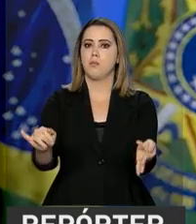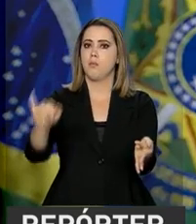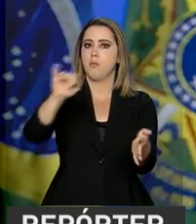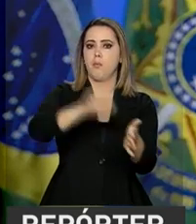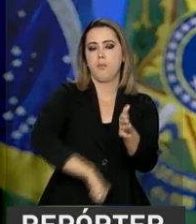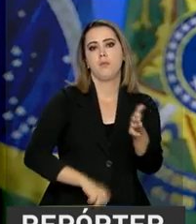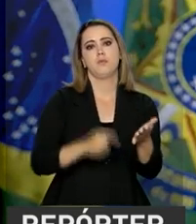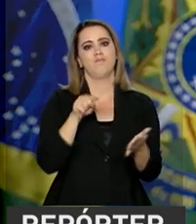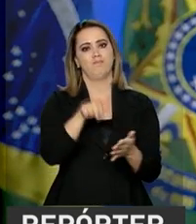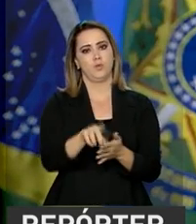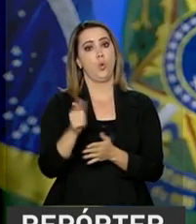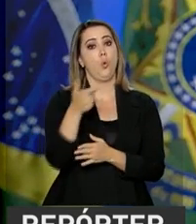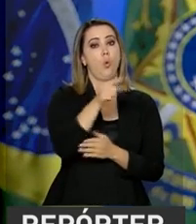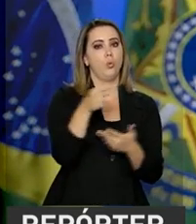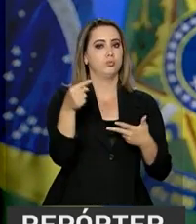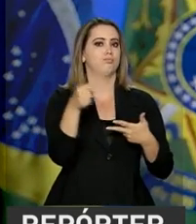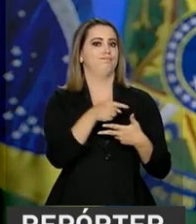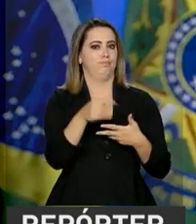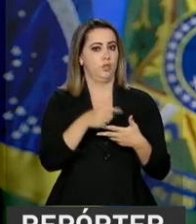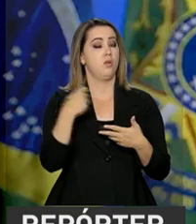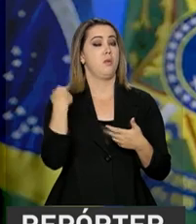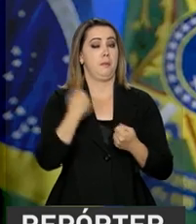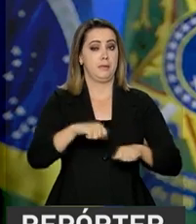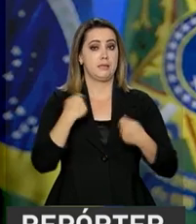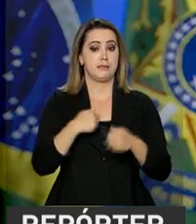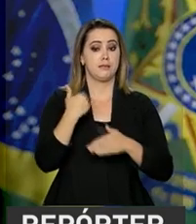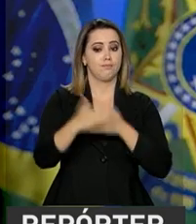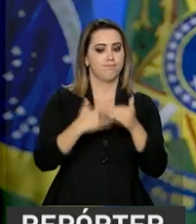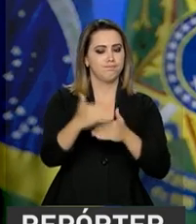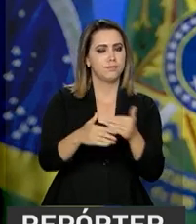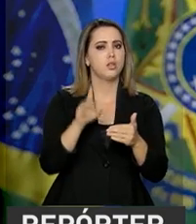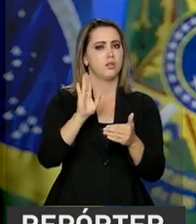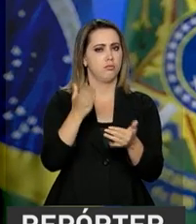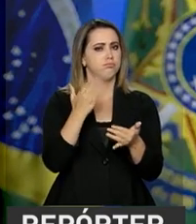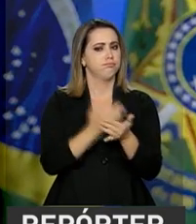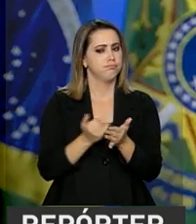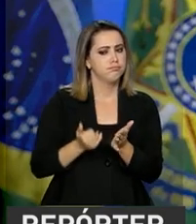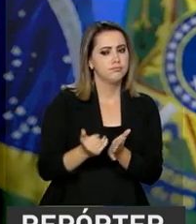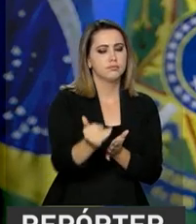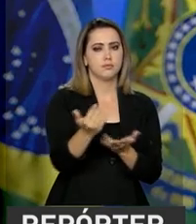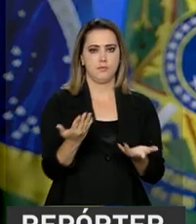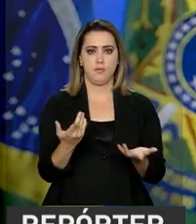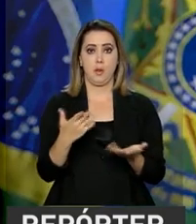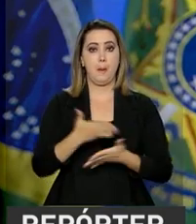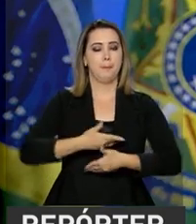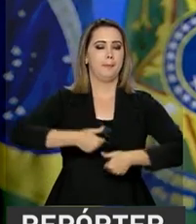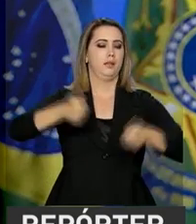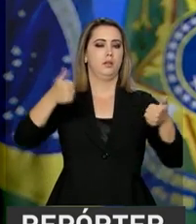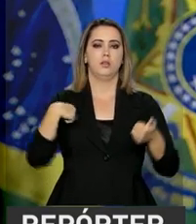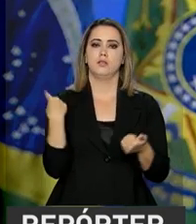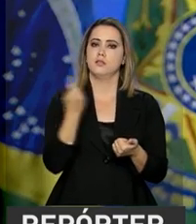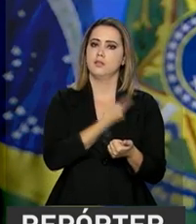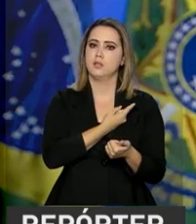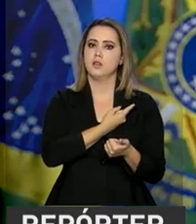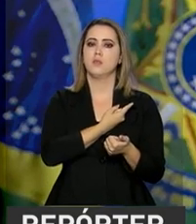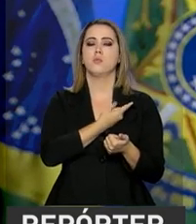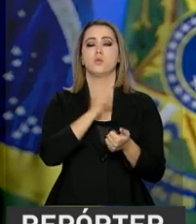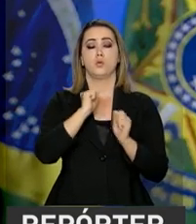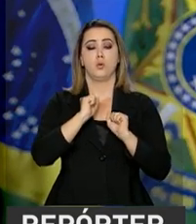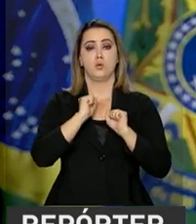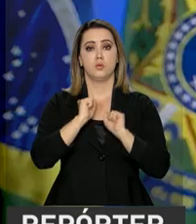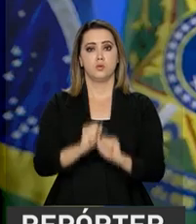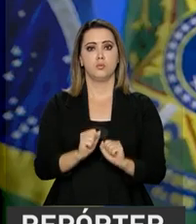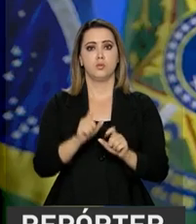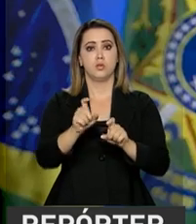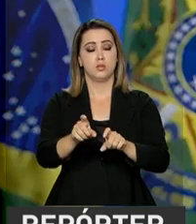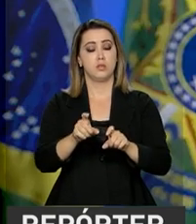esse será outro ponto que levaremos adiante em brevíssimo tempo melhoraremos Nossa competitividade